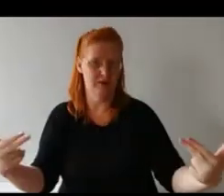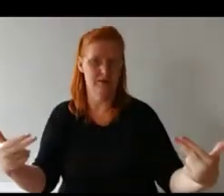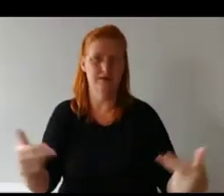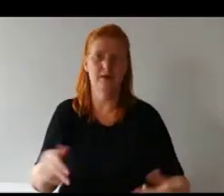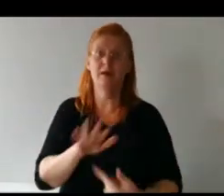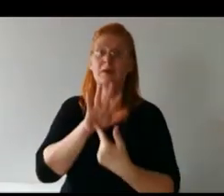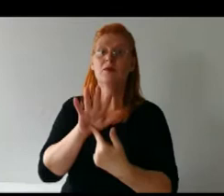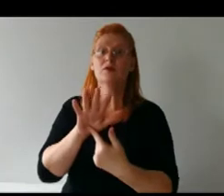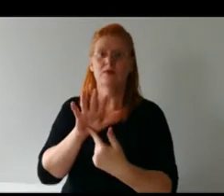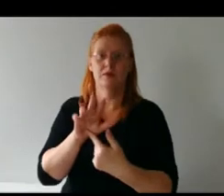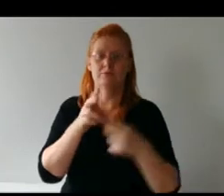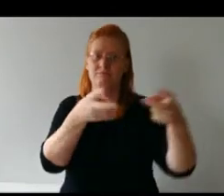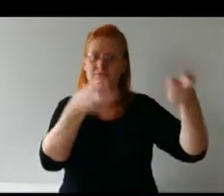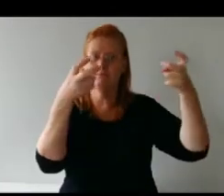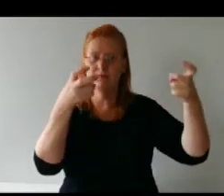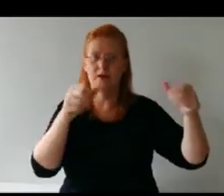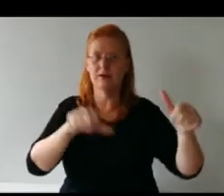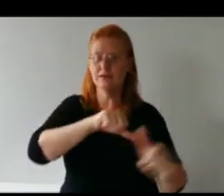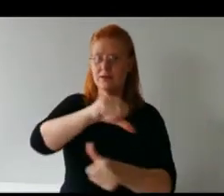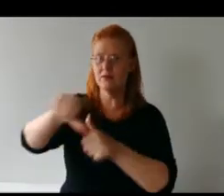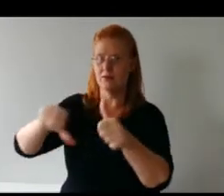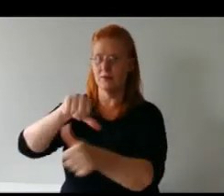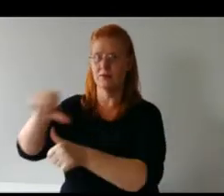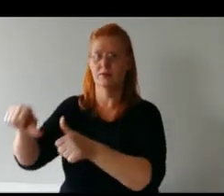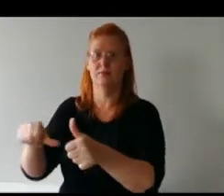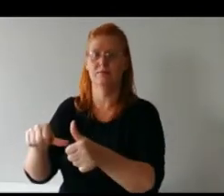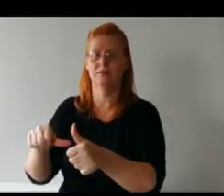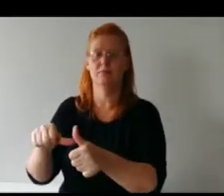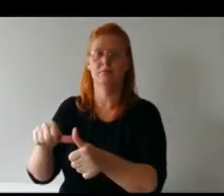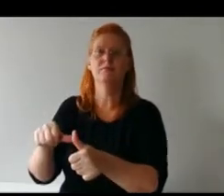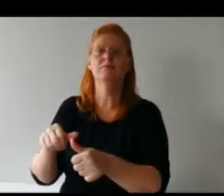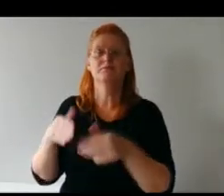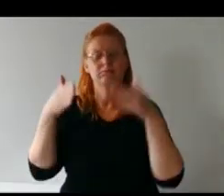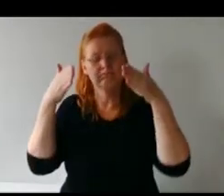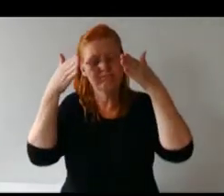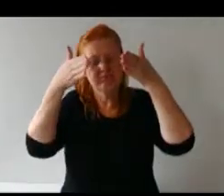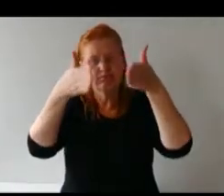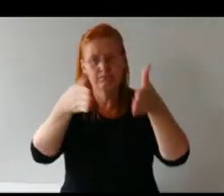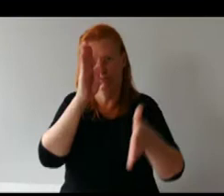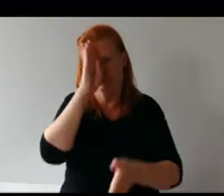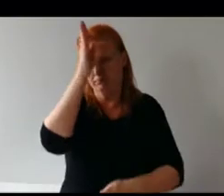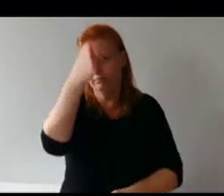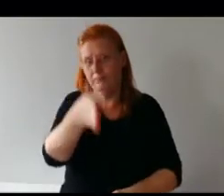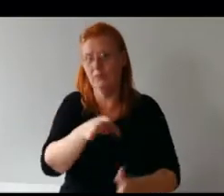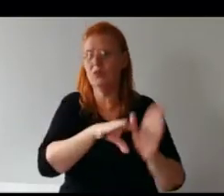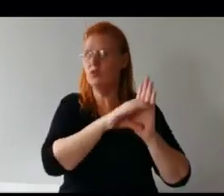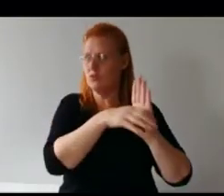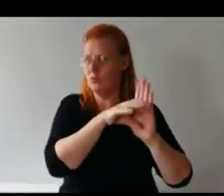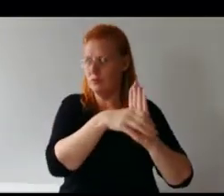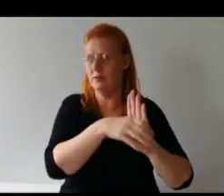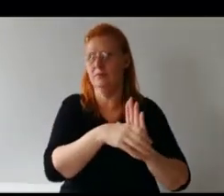ele destaca importantes transformações nos principais conceitos que são